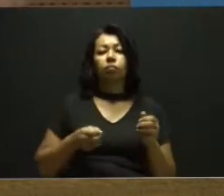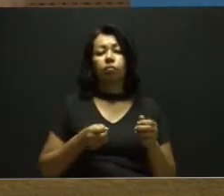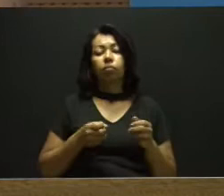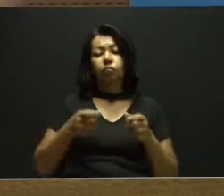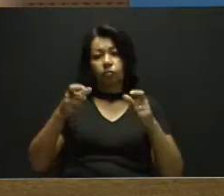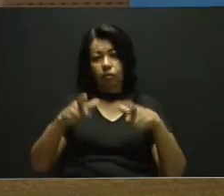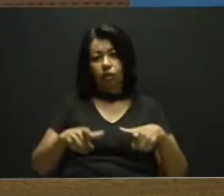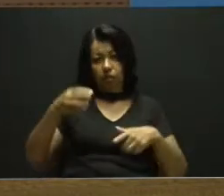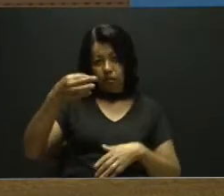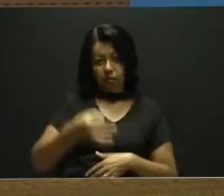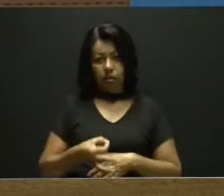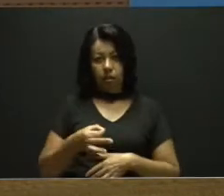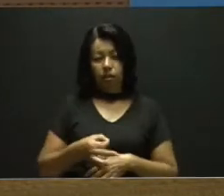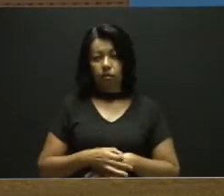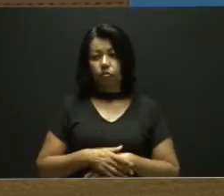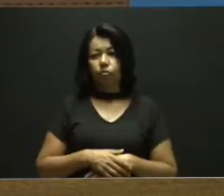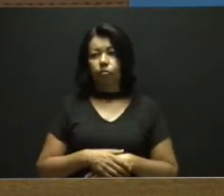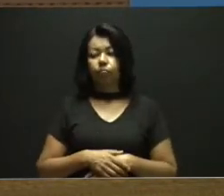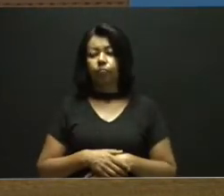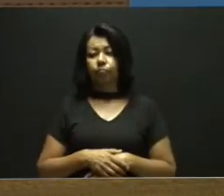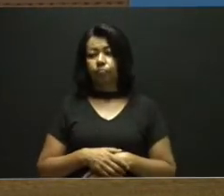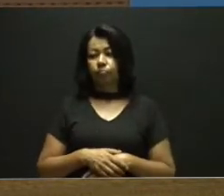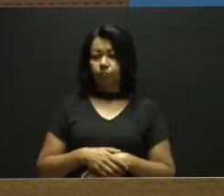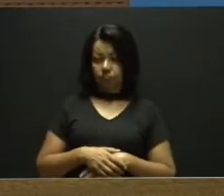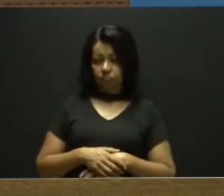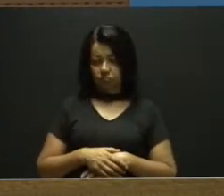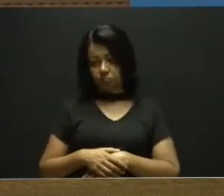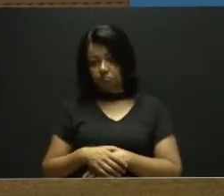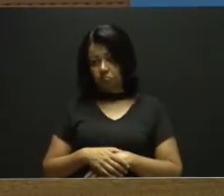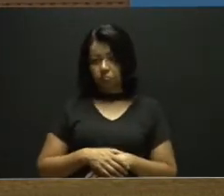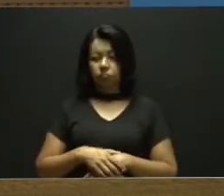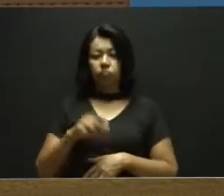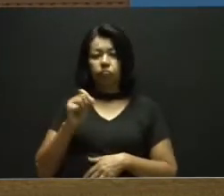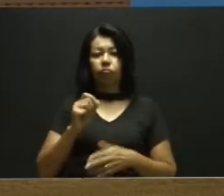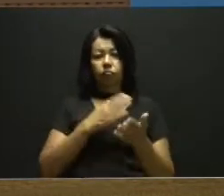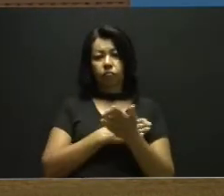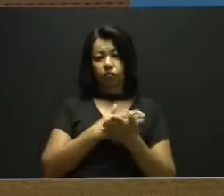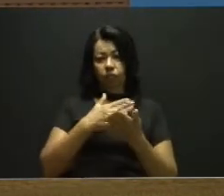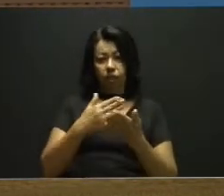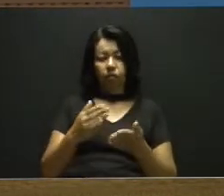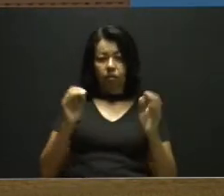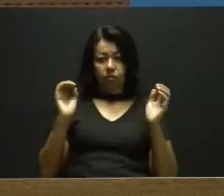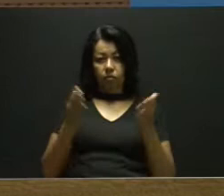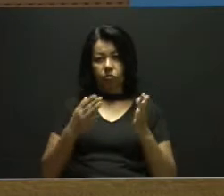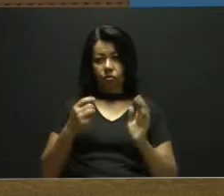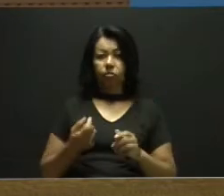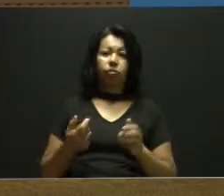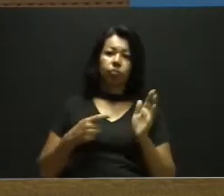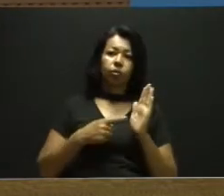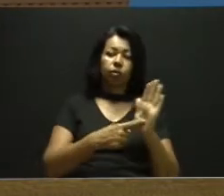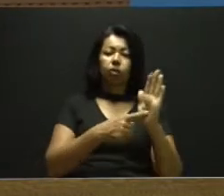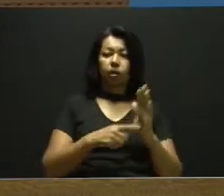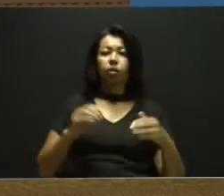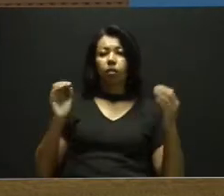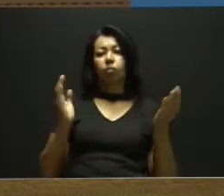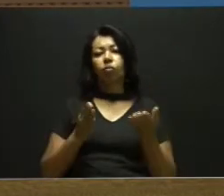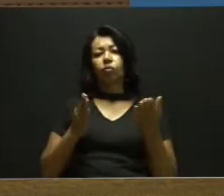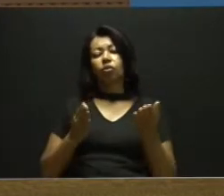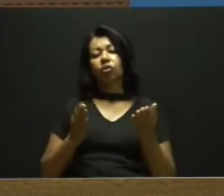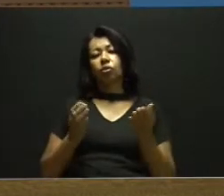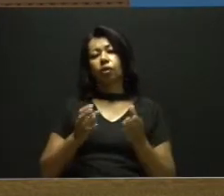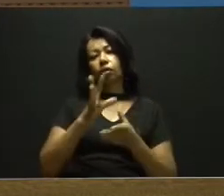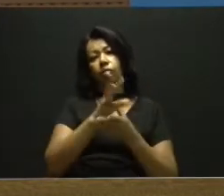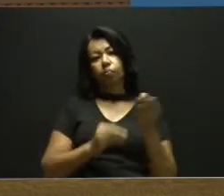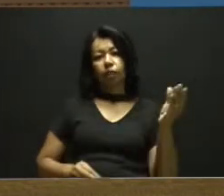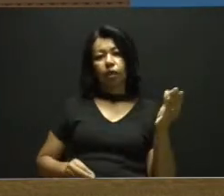a estética que inaugurávamos outrora hoje é copiada é tema